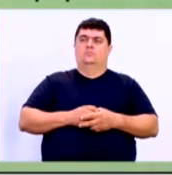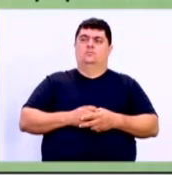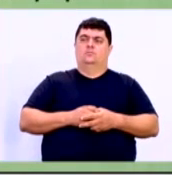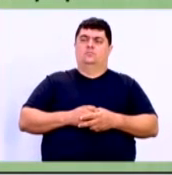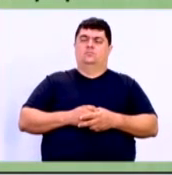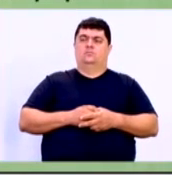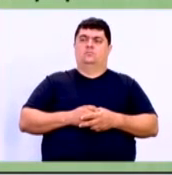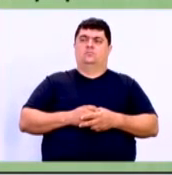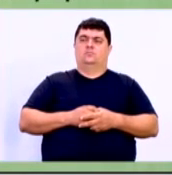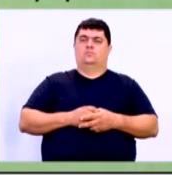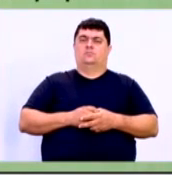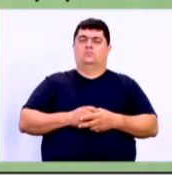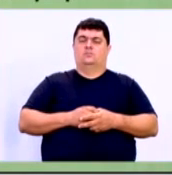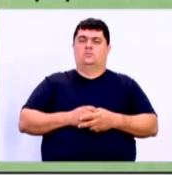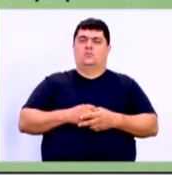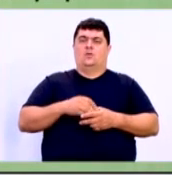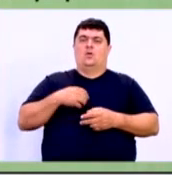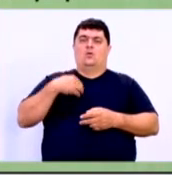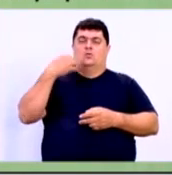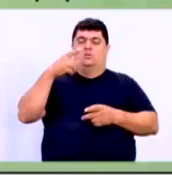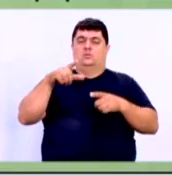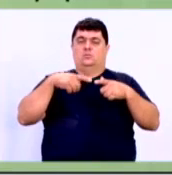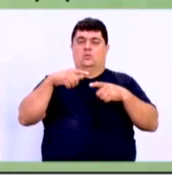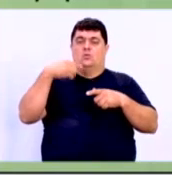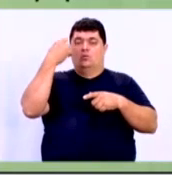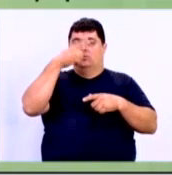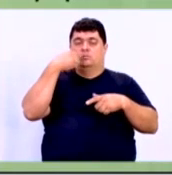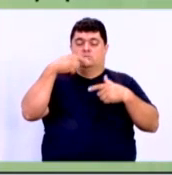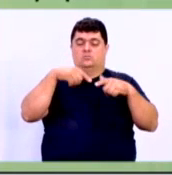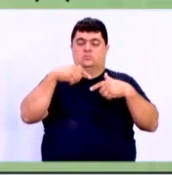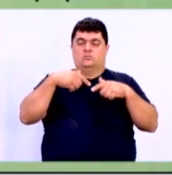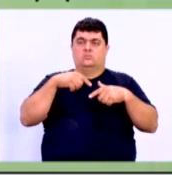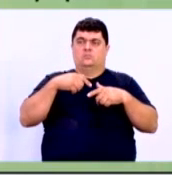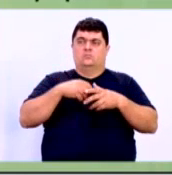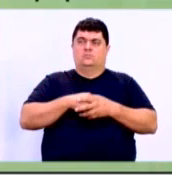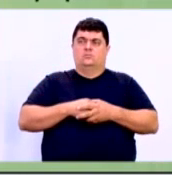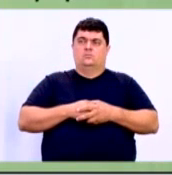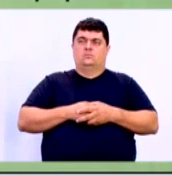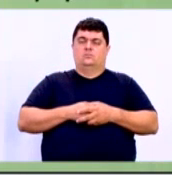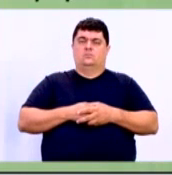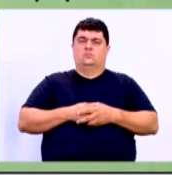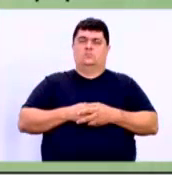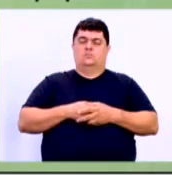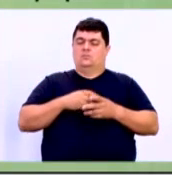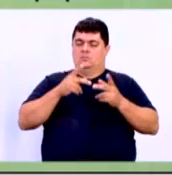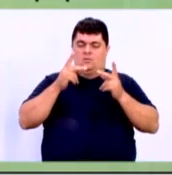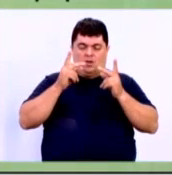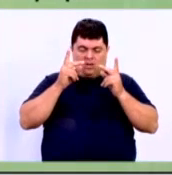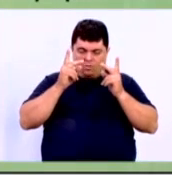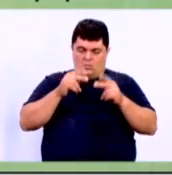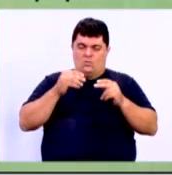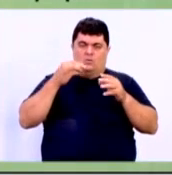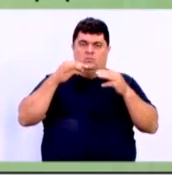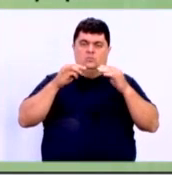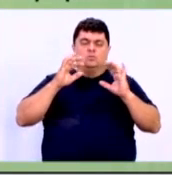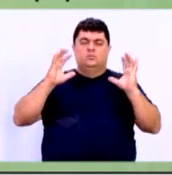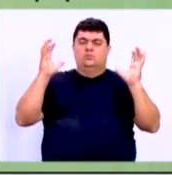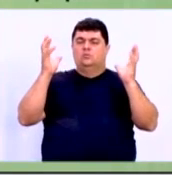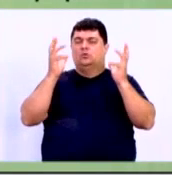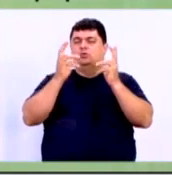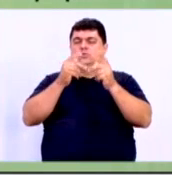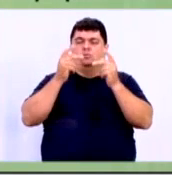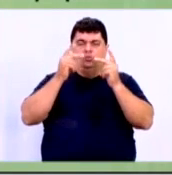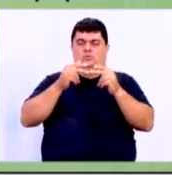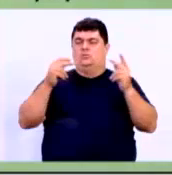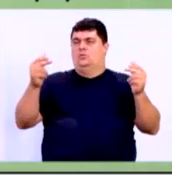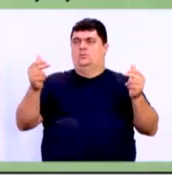em questão, eu vou usar o homem-hora. Esse homem-hora, apesar de ser, você está falando homem-hora, professor, é a mesma metodologia para todos os outros métodos